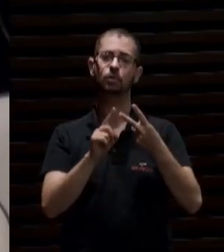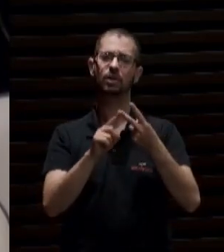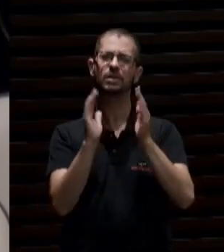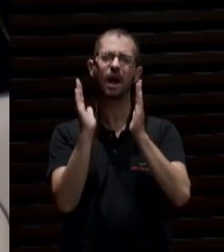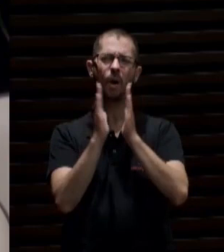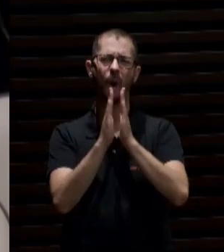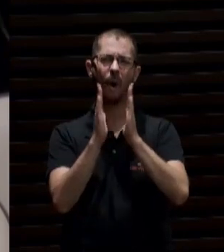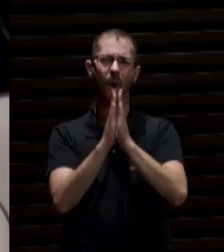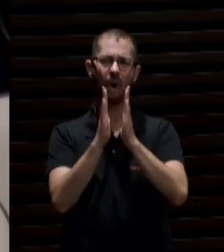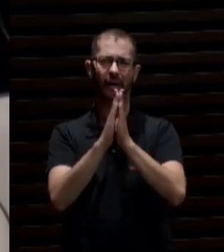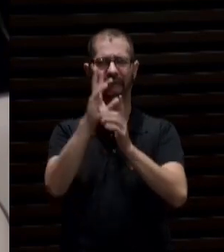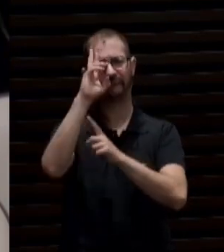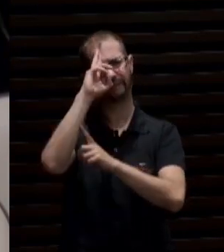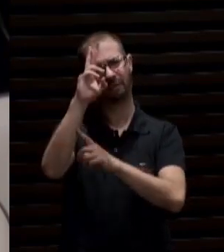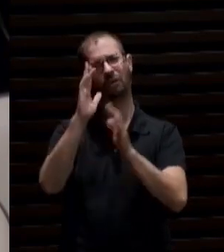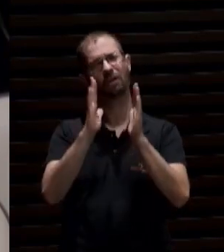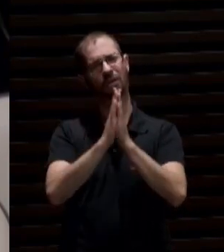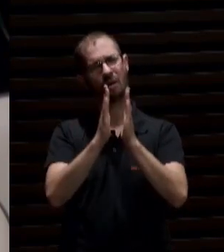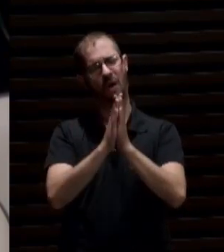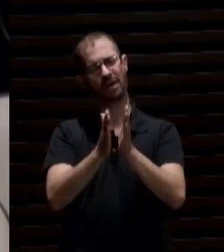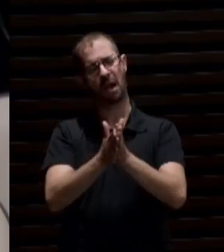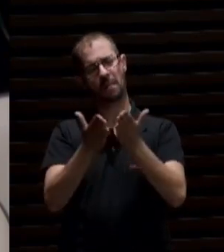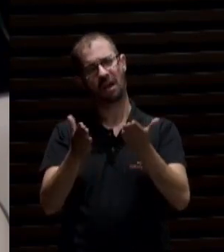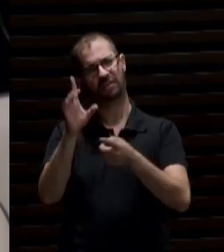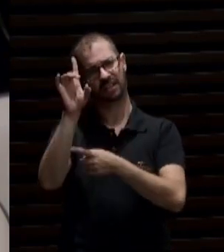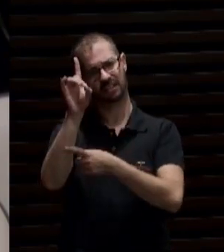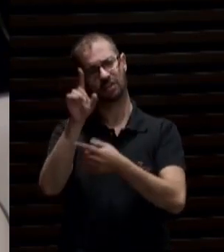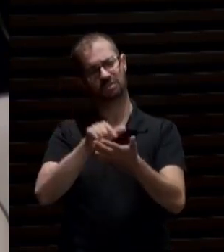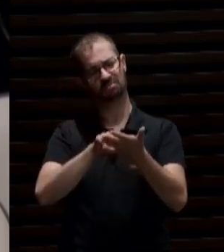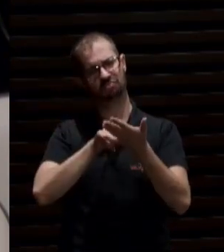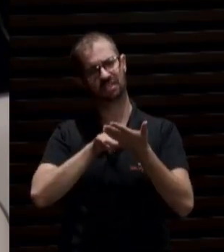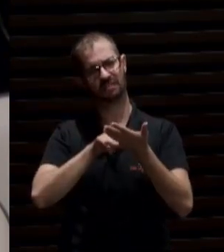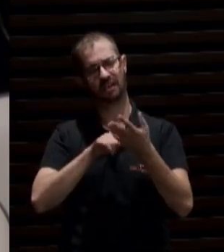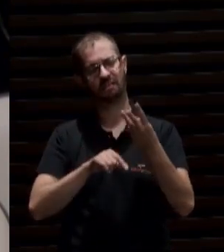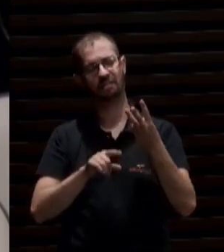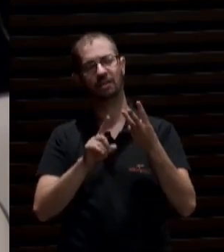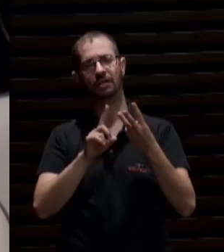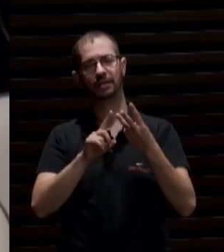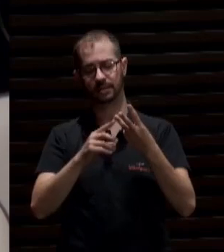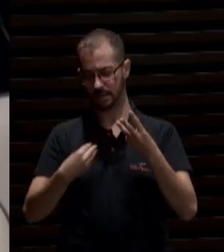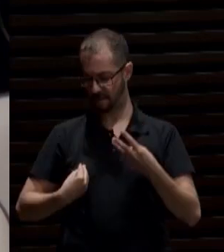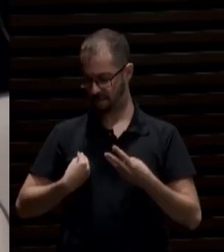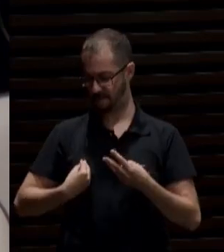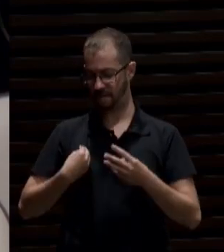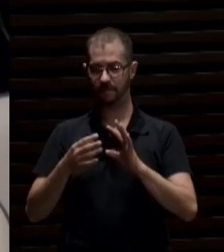ao Senhor e orem a palavra que Ele nos dá. Terceira coisa, vivam em comunidade.